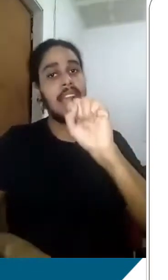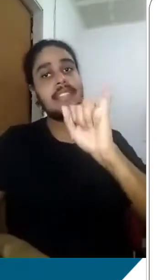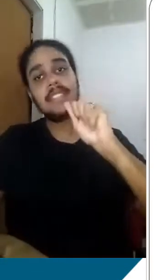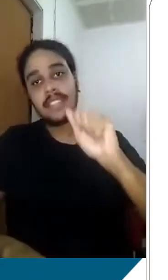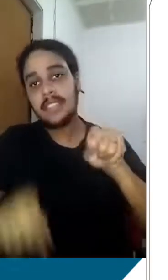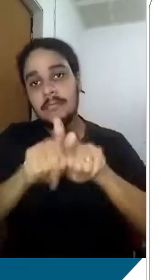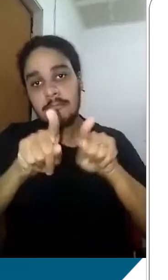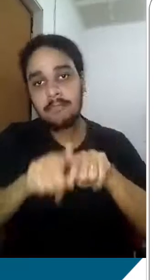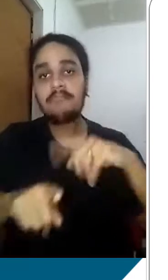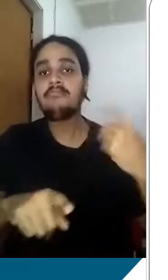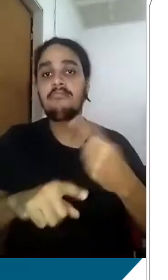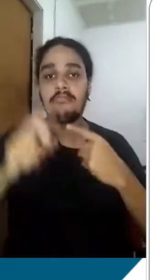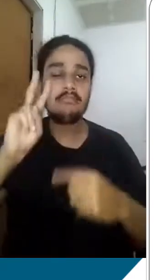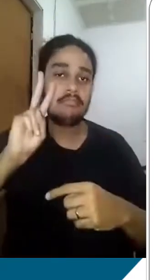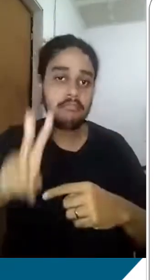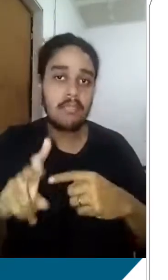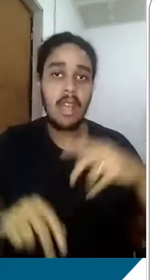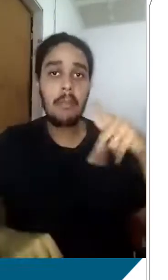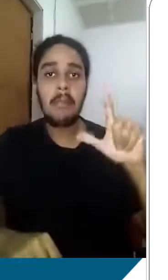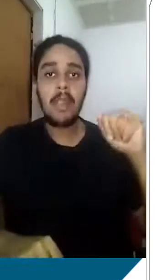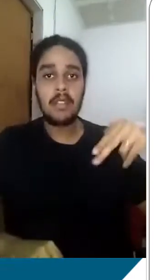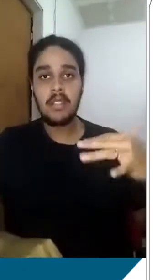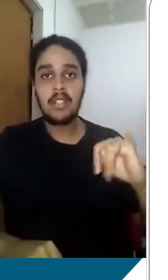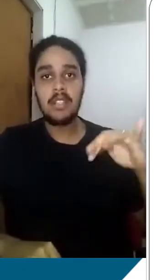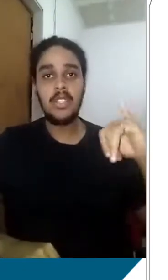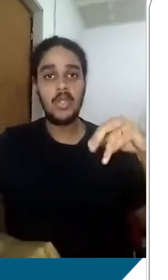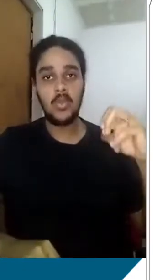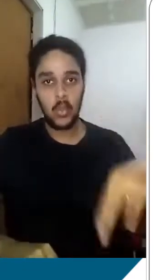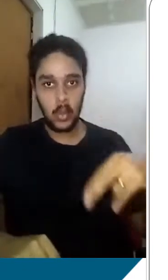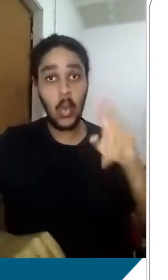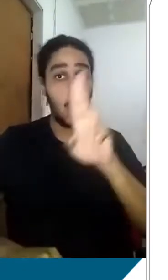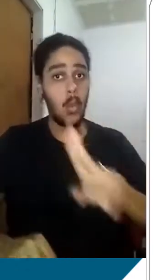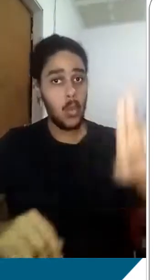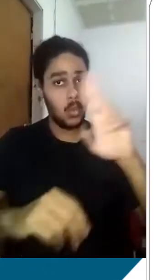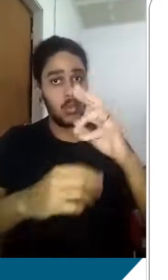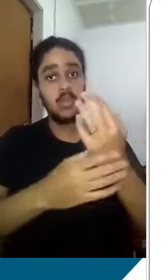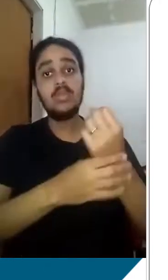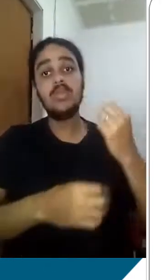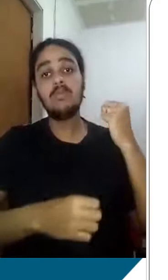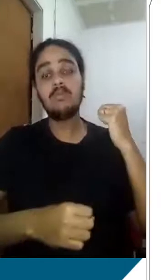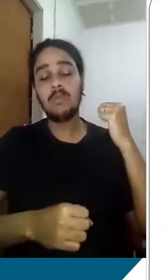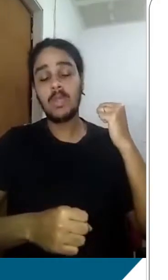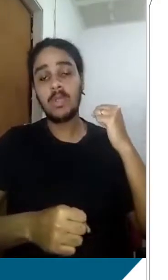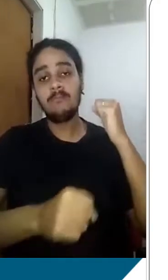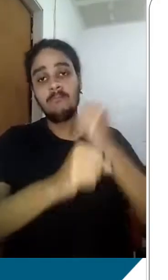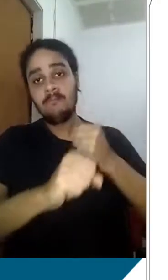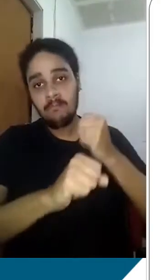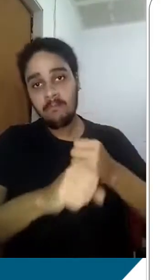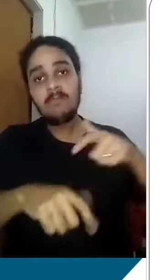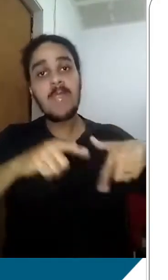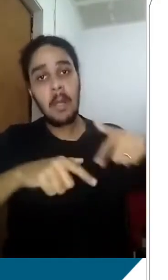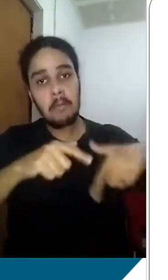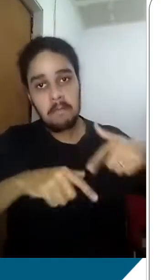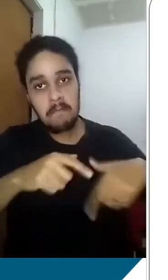né? A gente vai ver que nas plantations o uso da mão de obra barata, né, e por vezes análogo